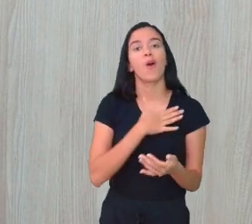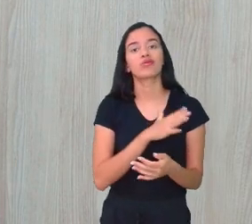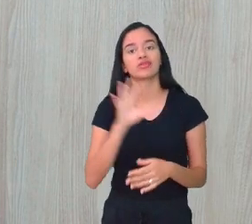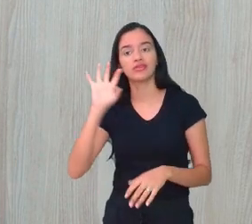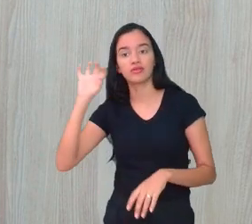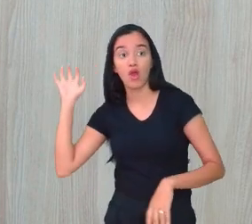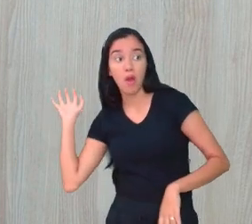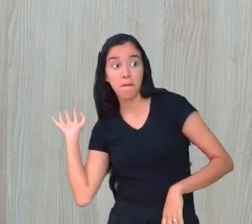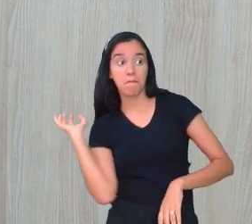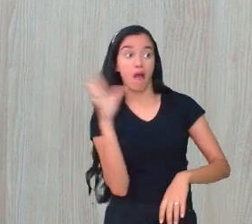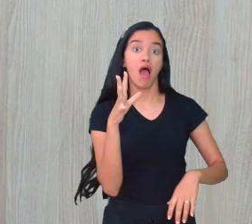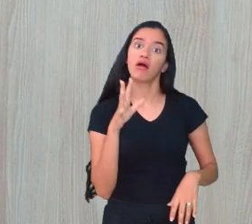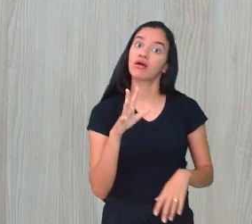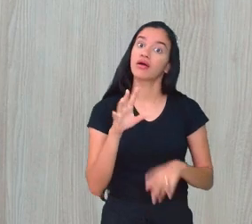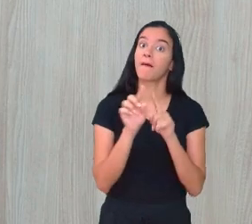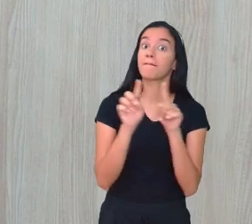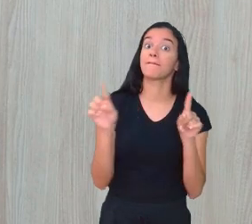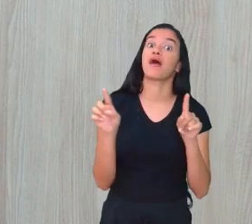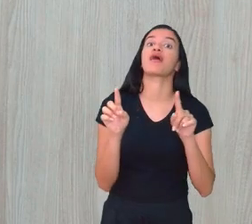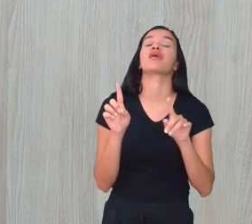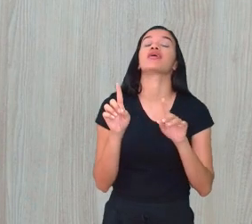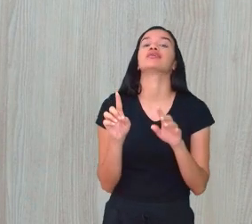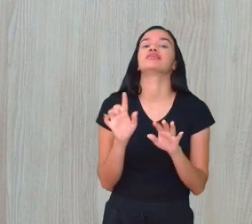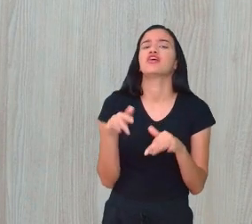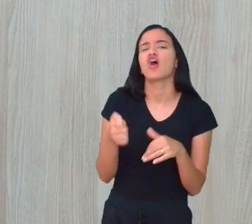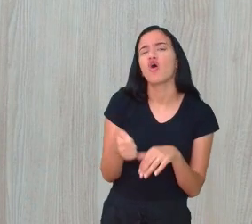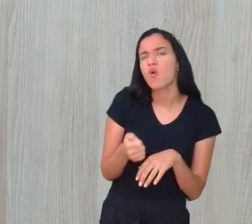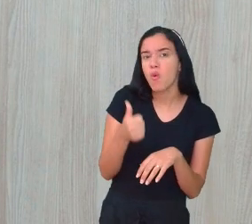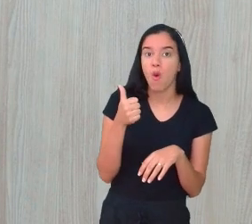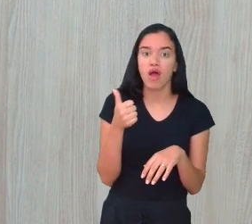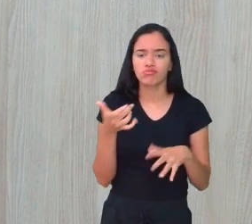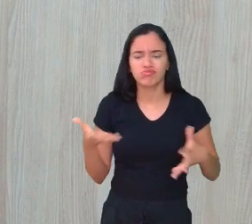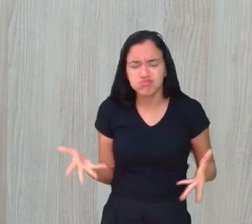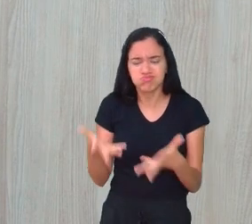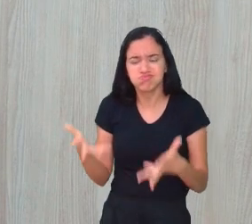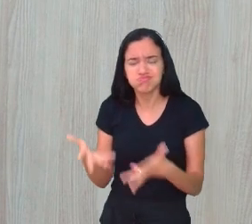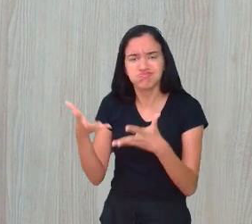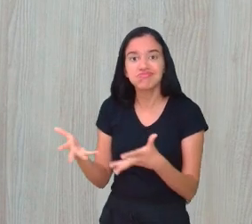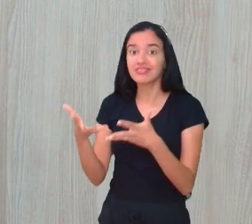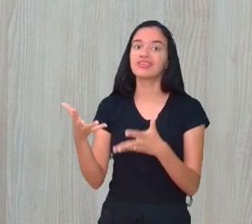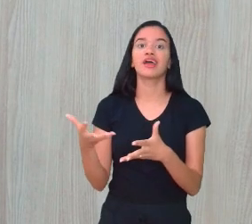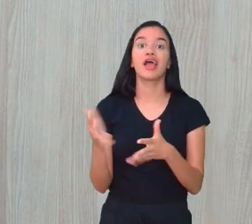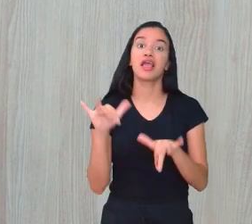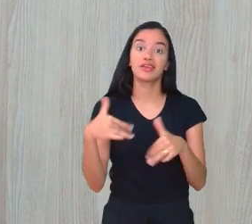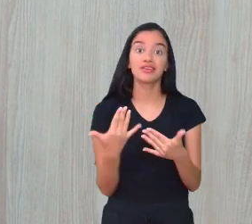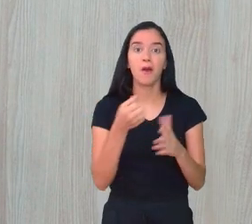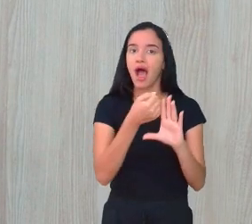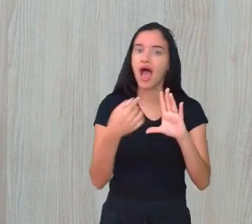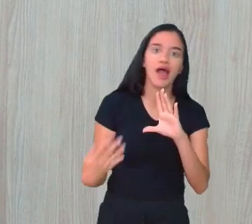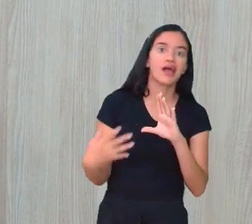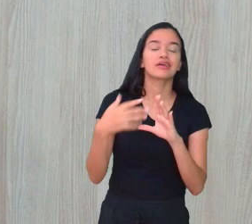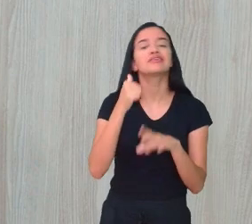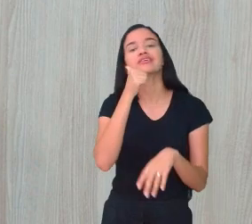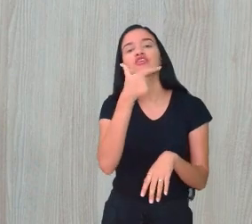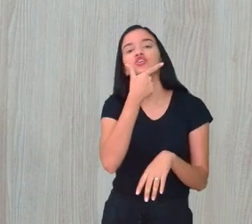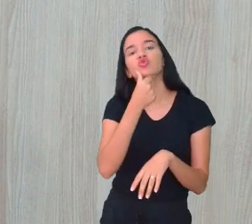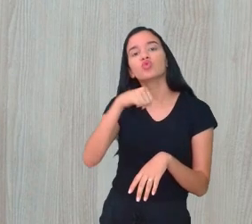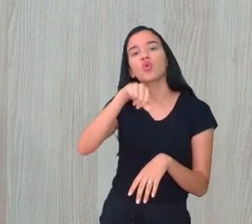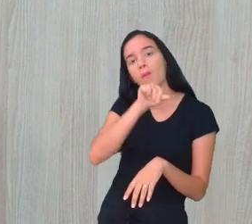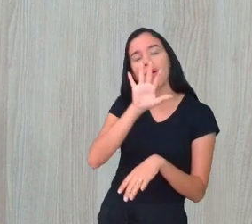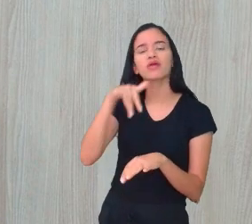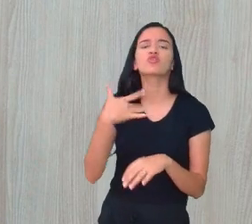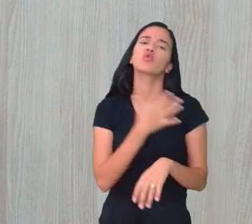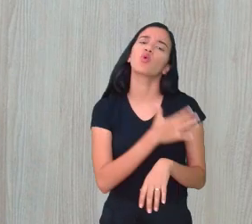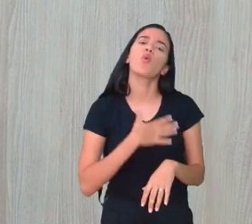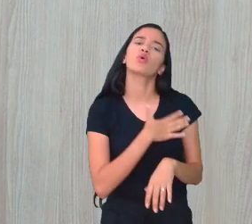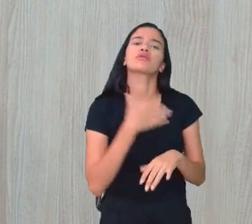pessoa como eu que vivia nas quadras. Sim. Ela vai assim, quase à força. Mas aí ela pegou a característica do pai, né? Que o pai